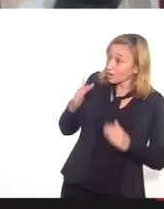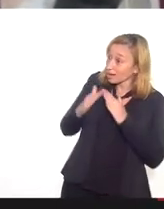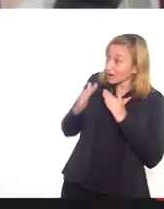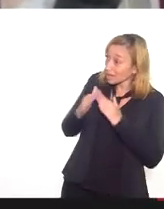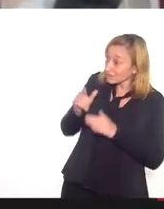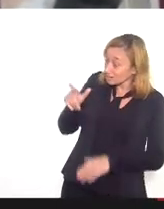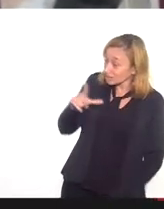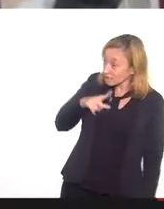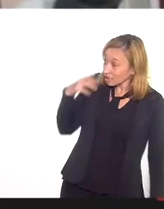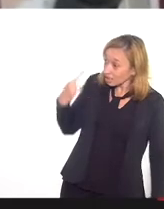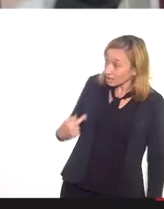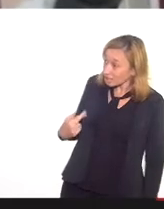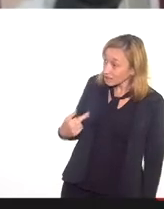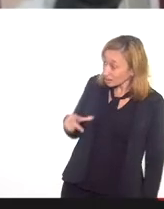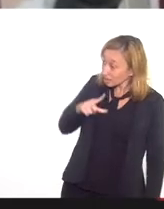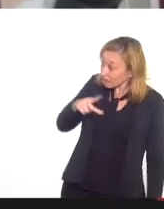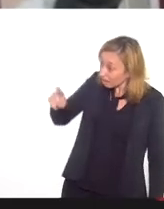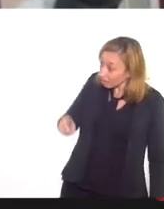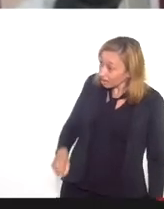tem?